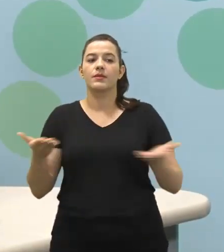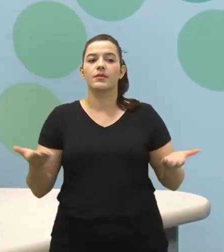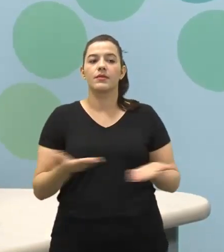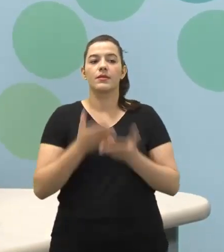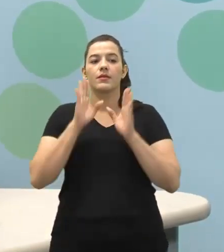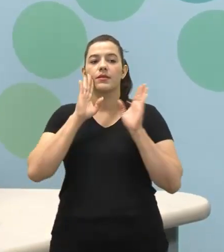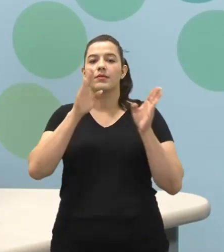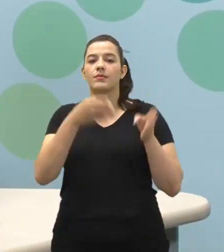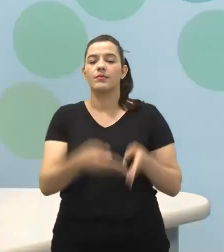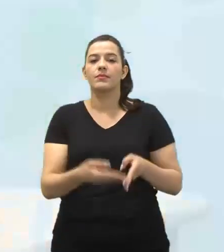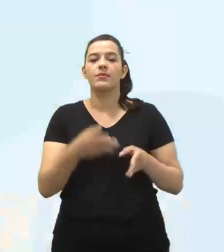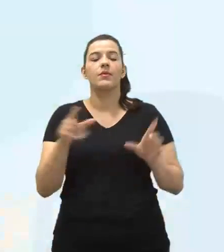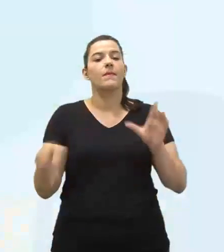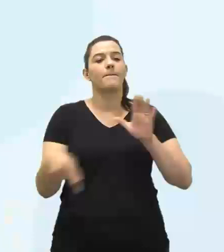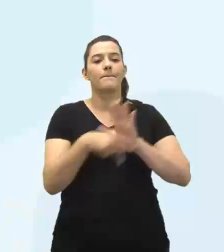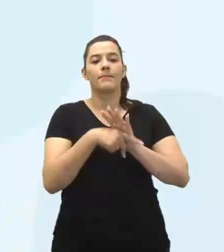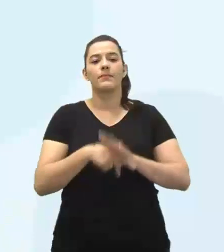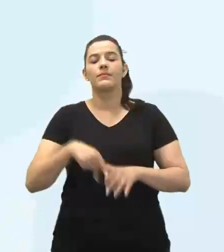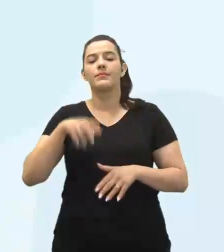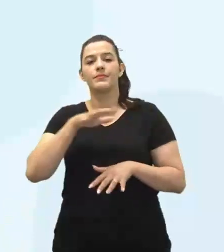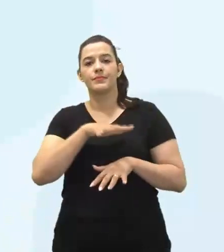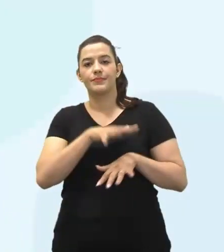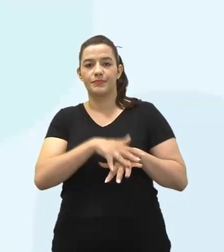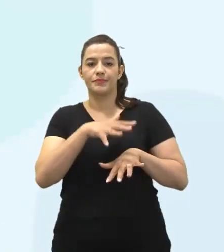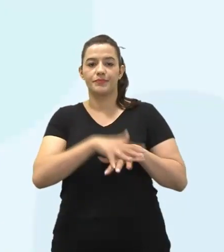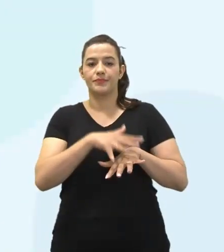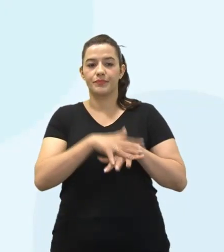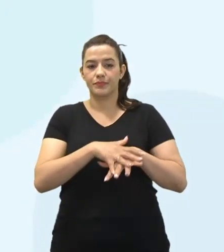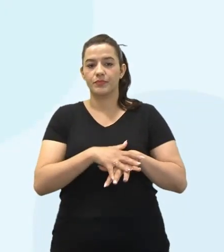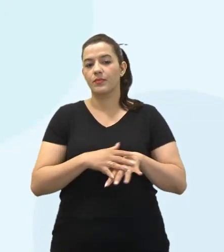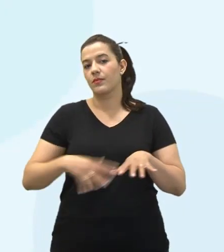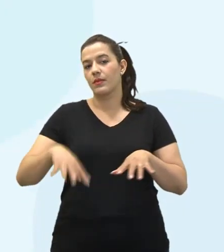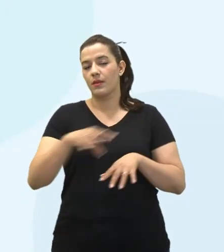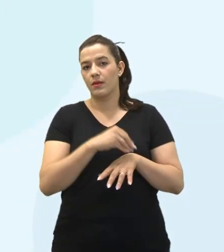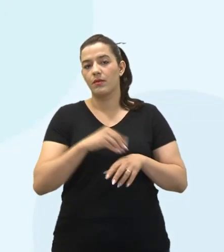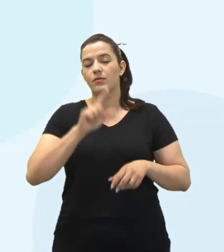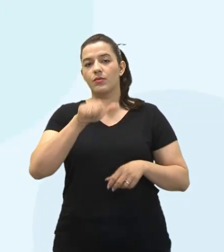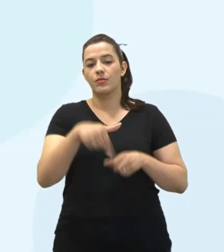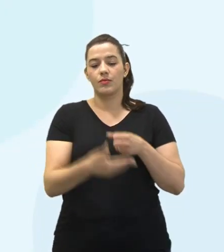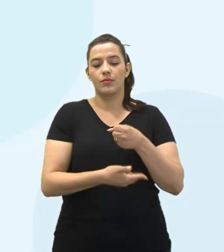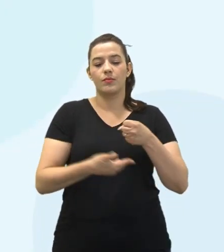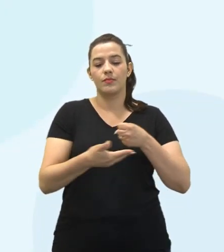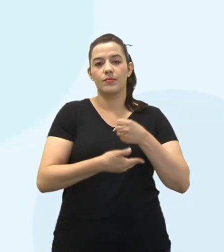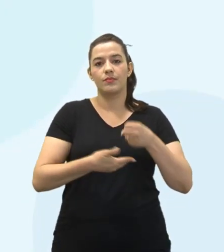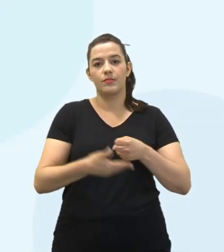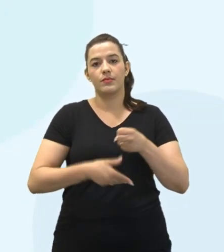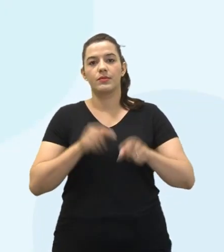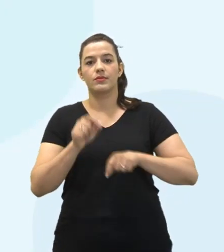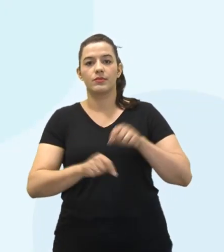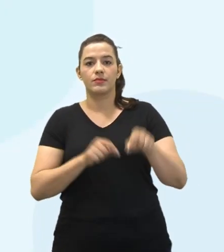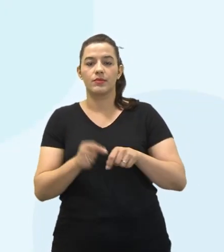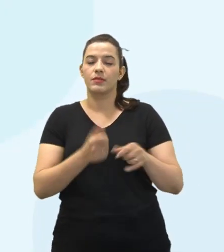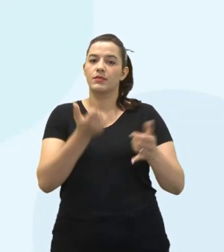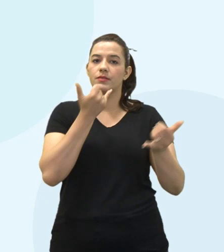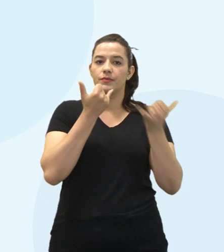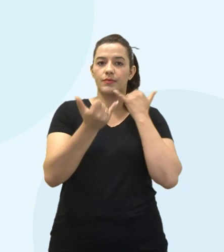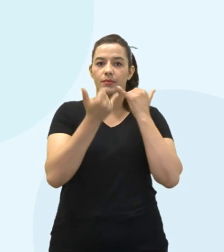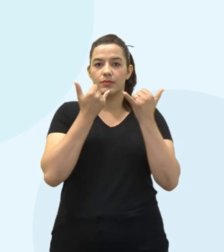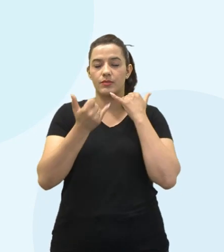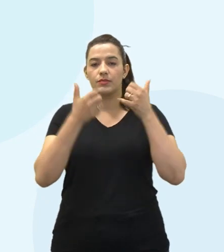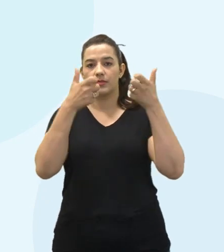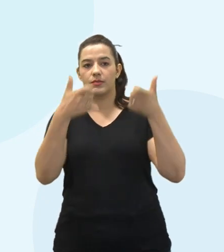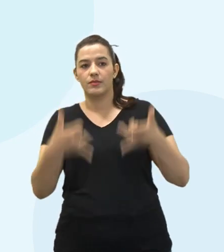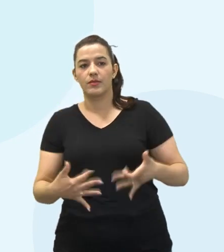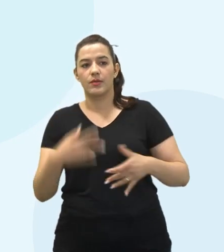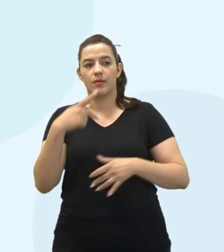voltados para o letramento matemático iremos tomar como base as formas as informações passadas